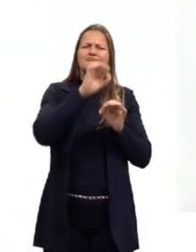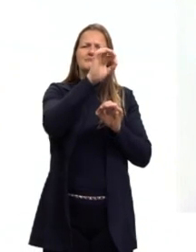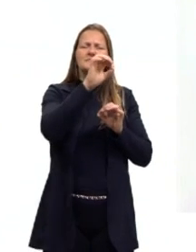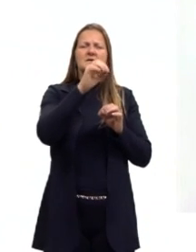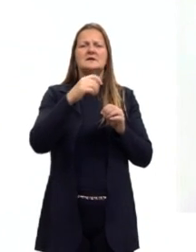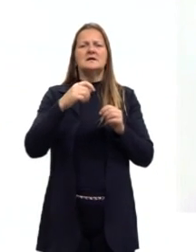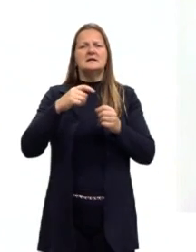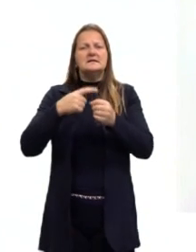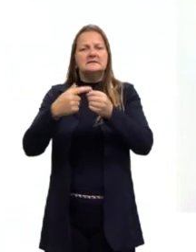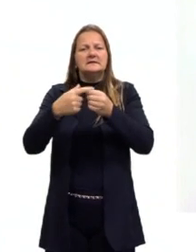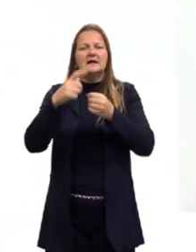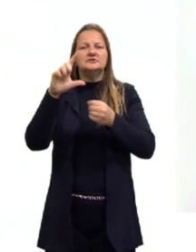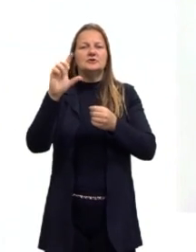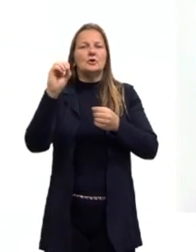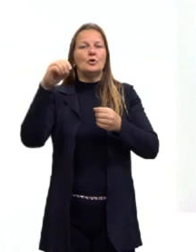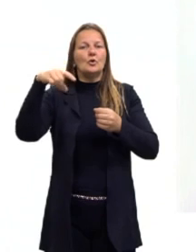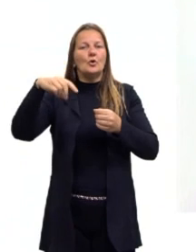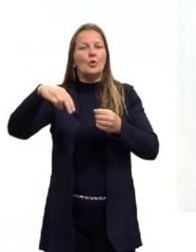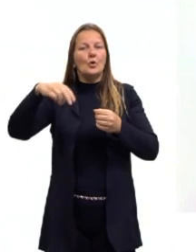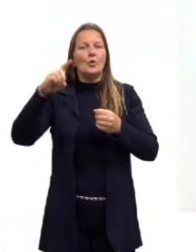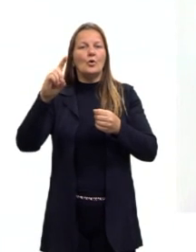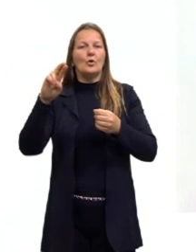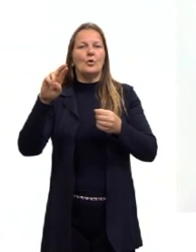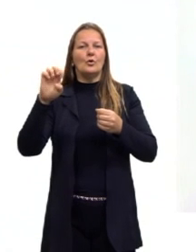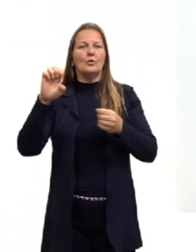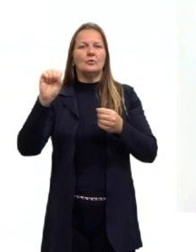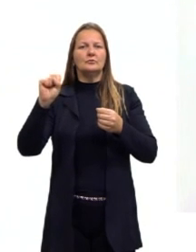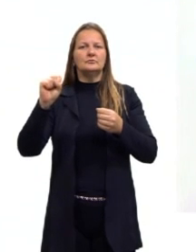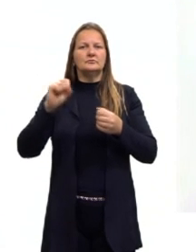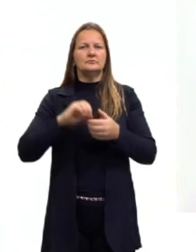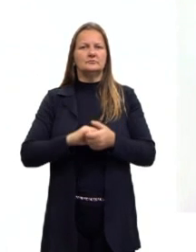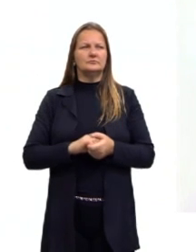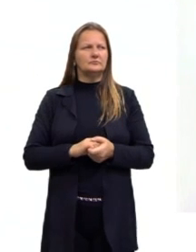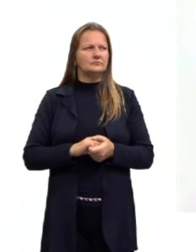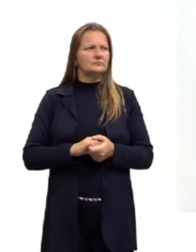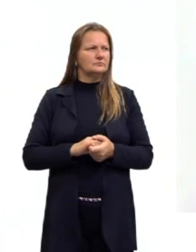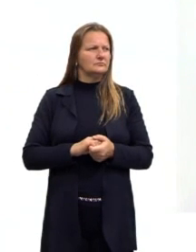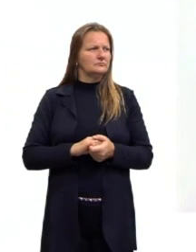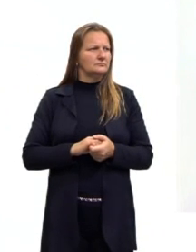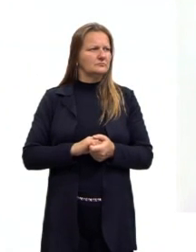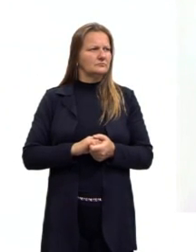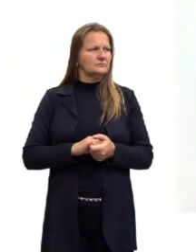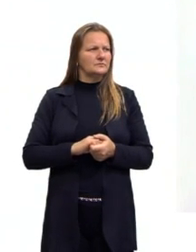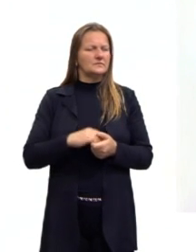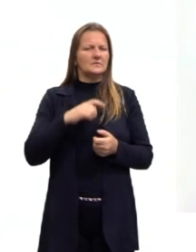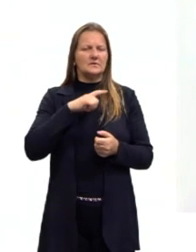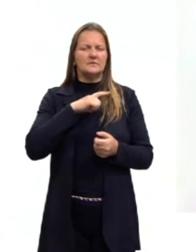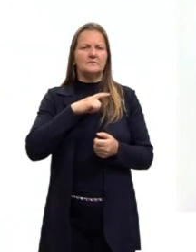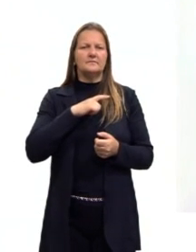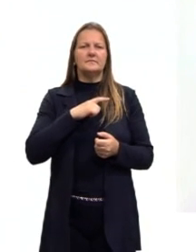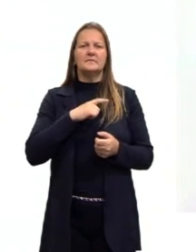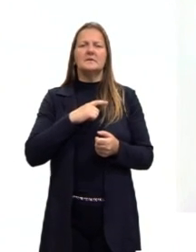e ele tinha vontade de voltar para o Brasil então ele